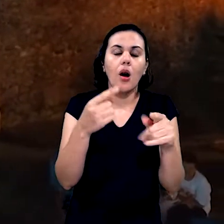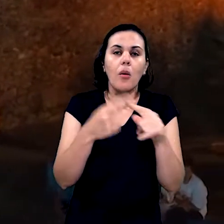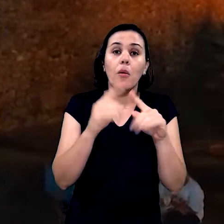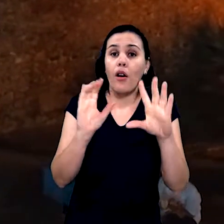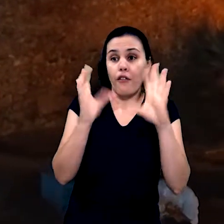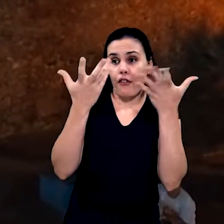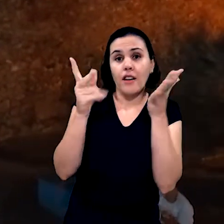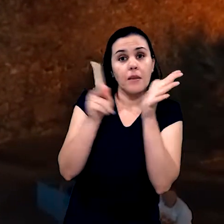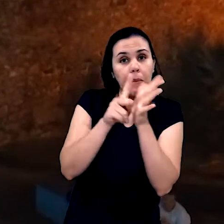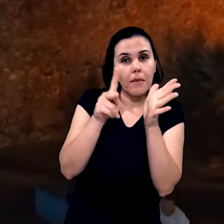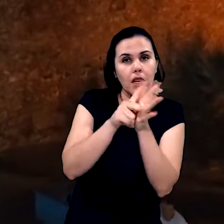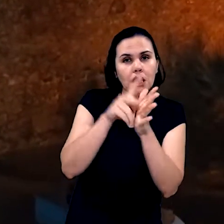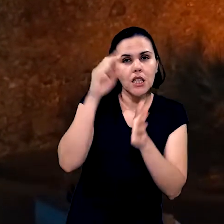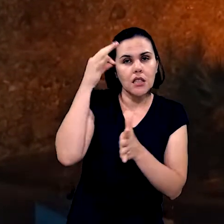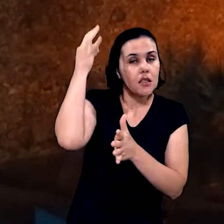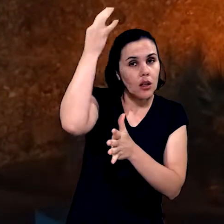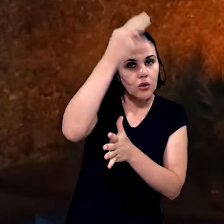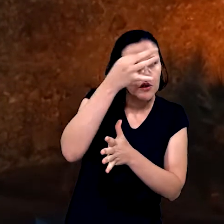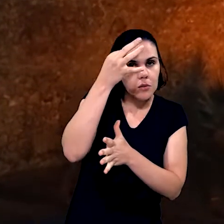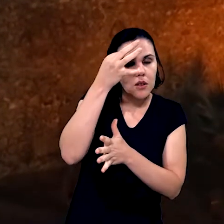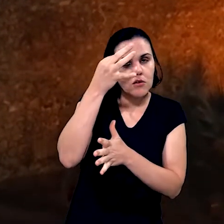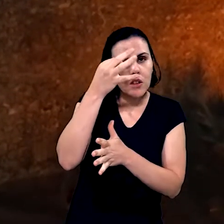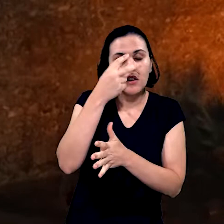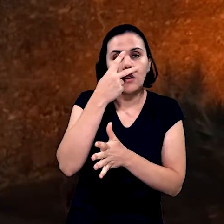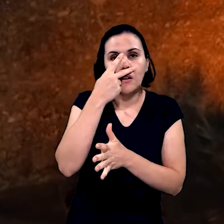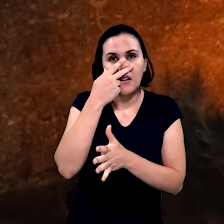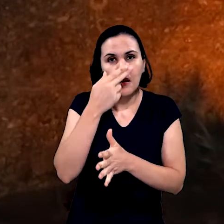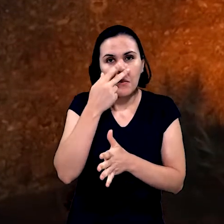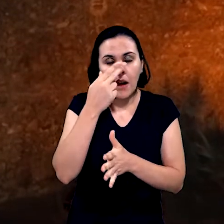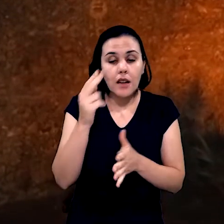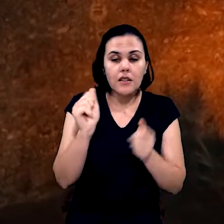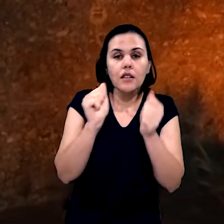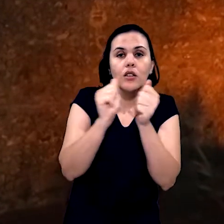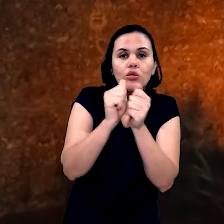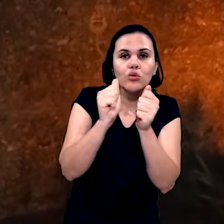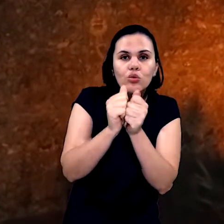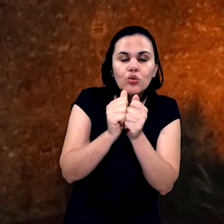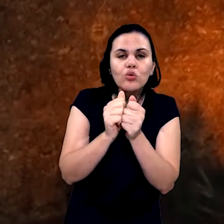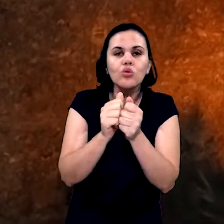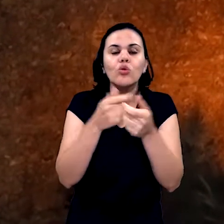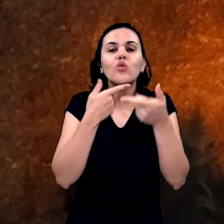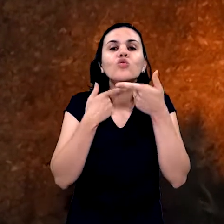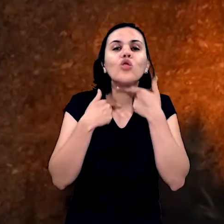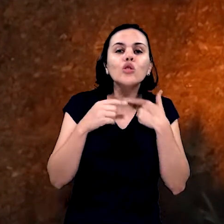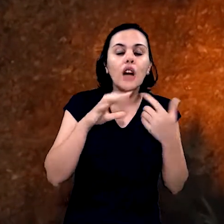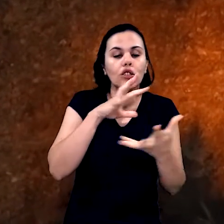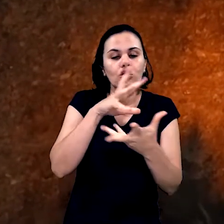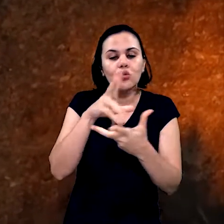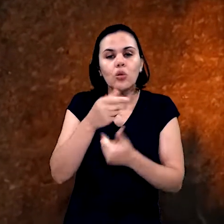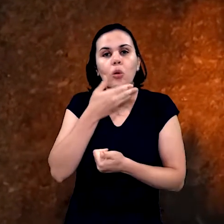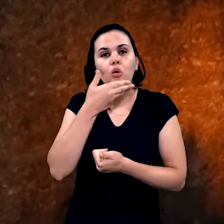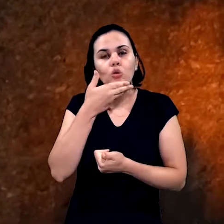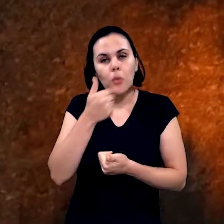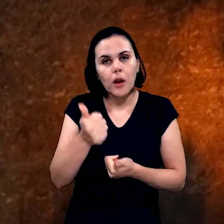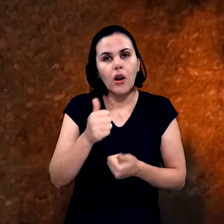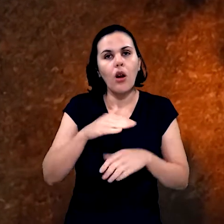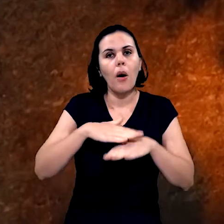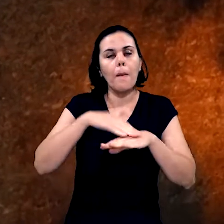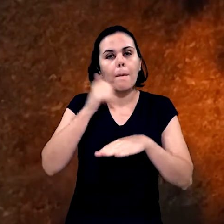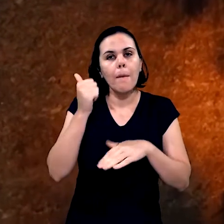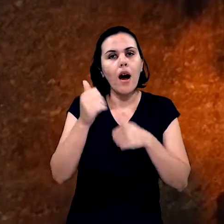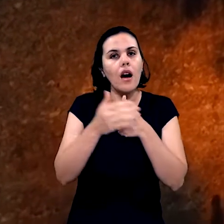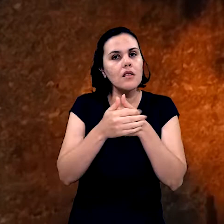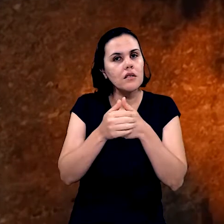Santo, ele faz essa presença, né, na humanidade, na busca de um mundo melhor, de um mundo mais fraterno,